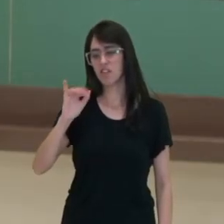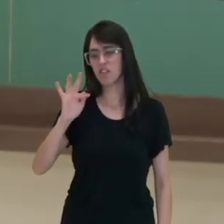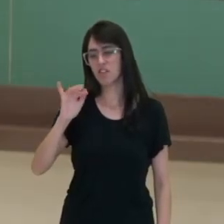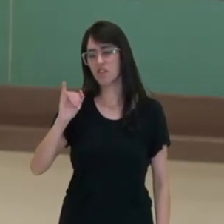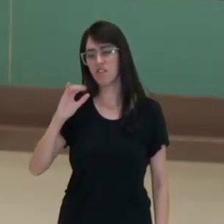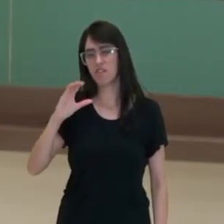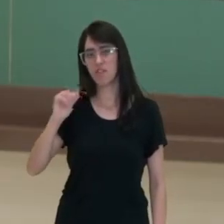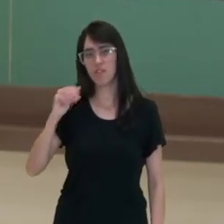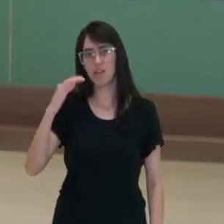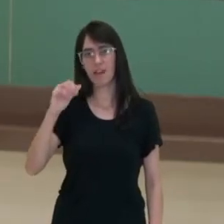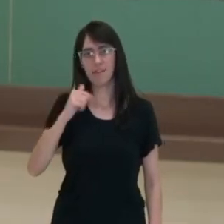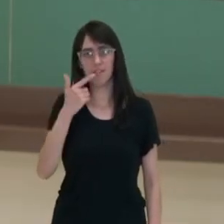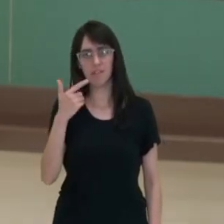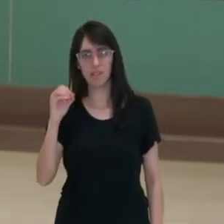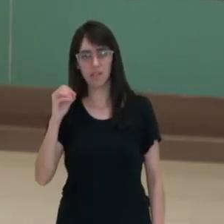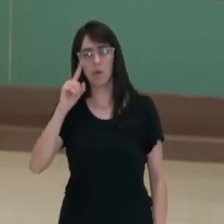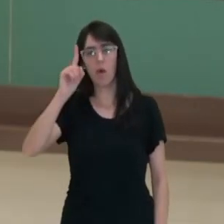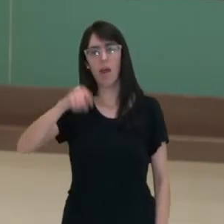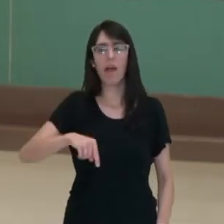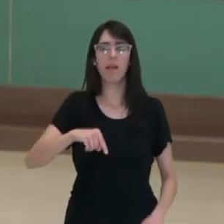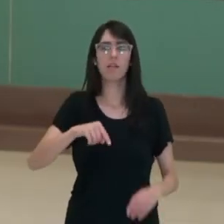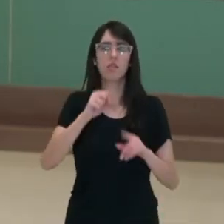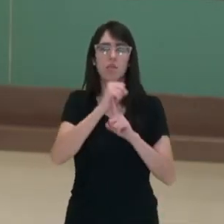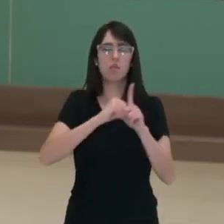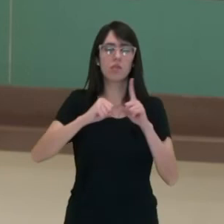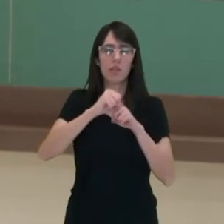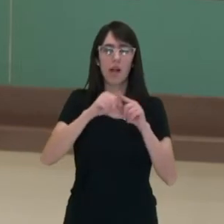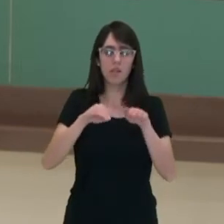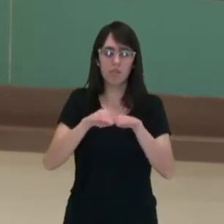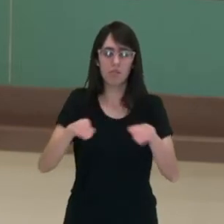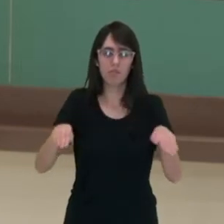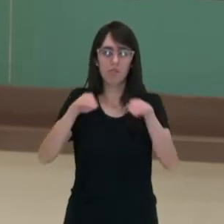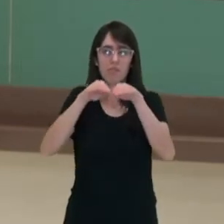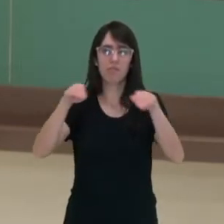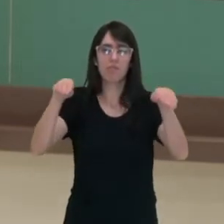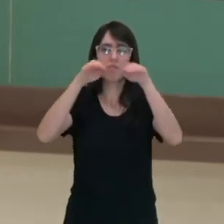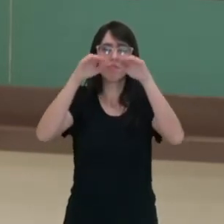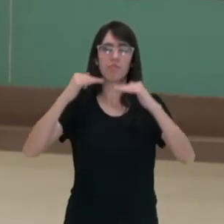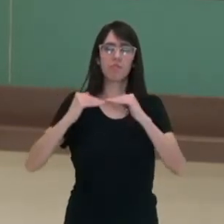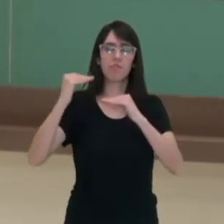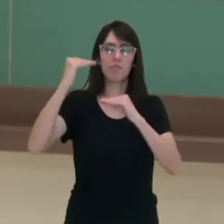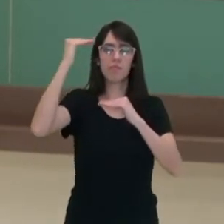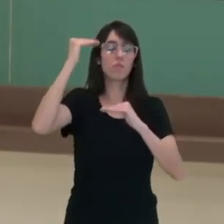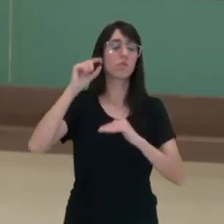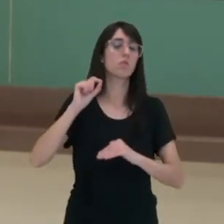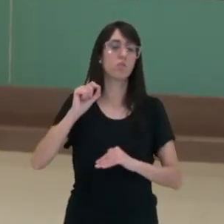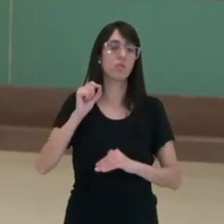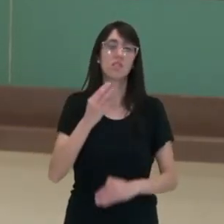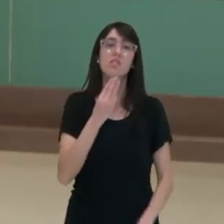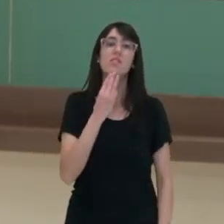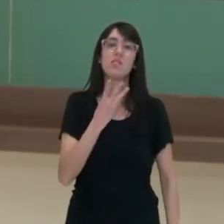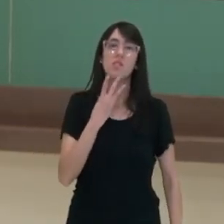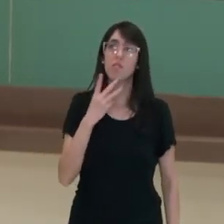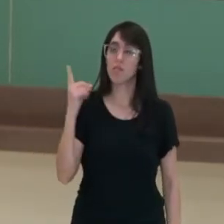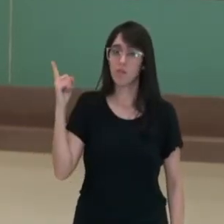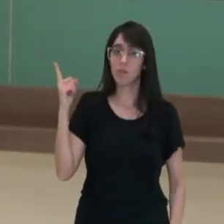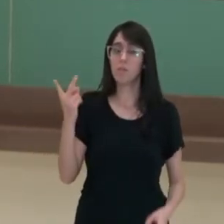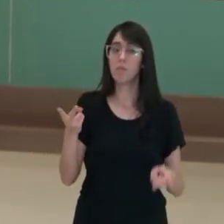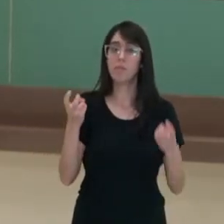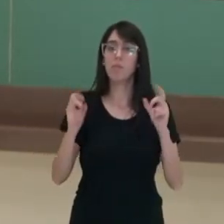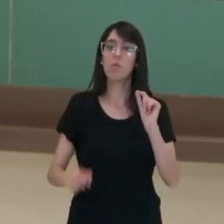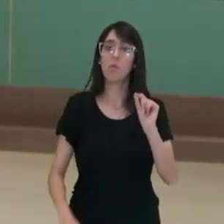São camadas da sociedade. E olhando para essas camadas, o Weber vai identificar aspectos